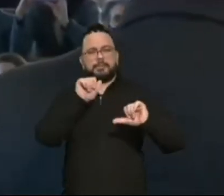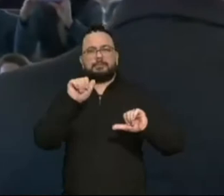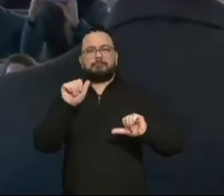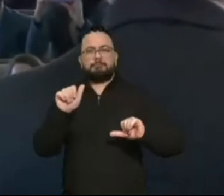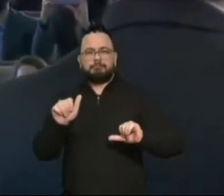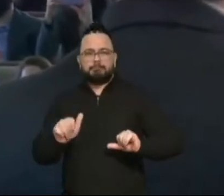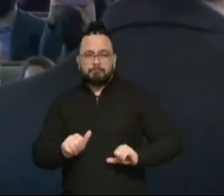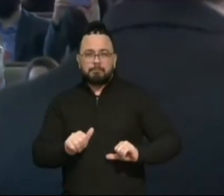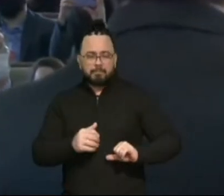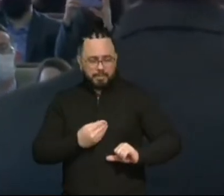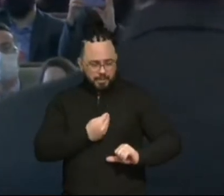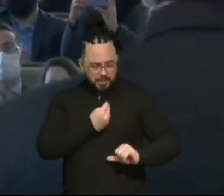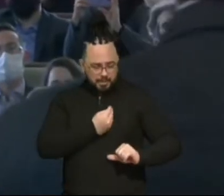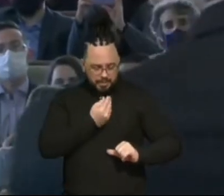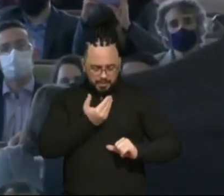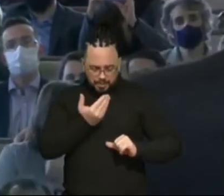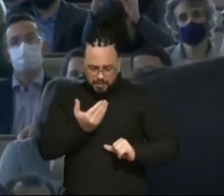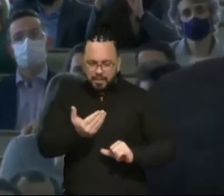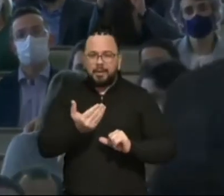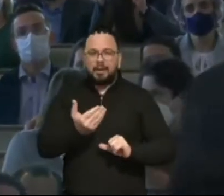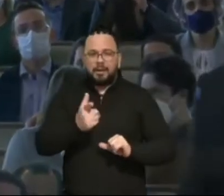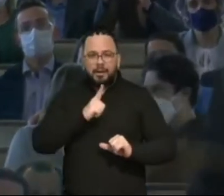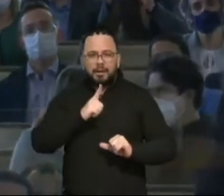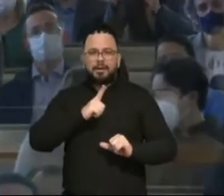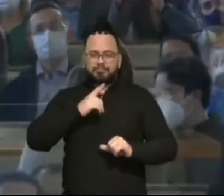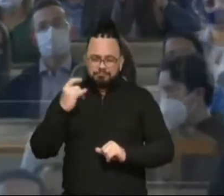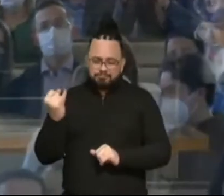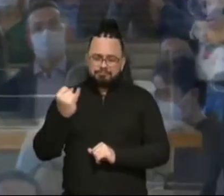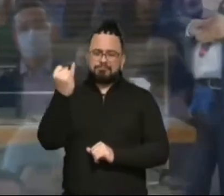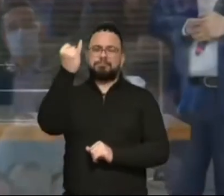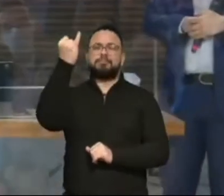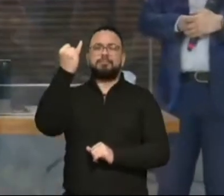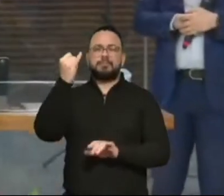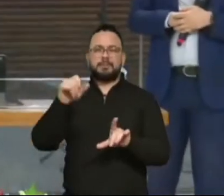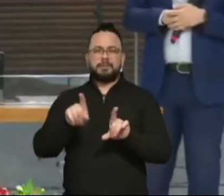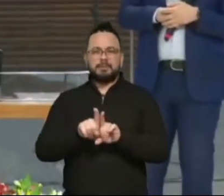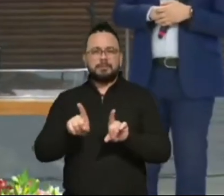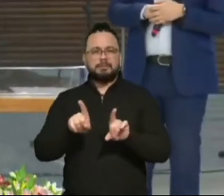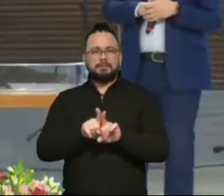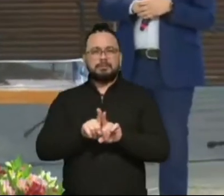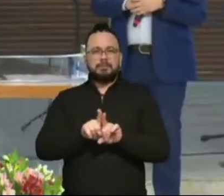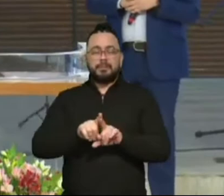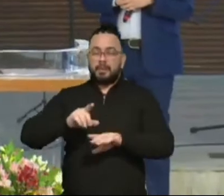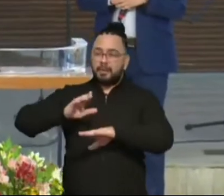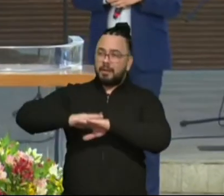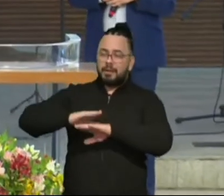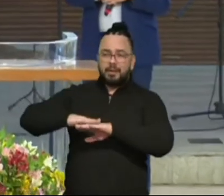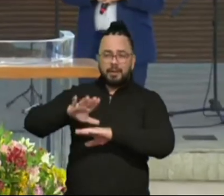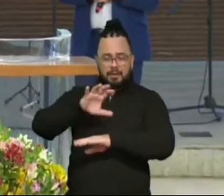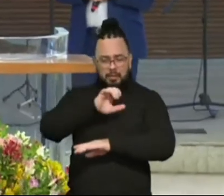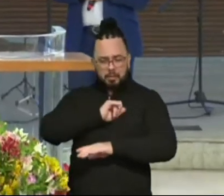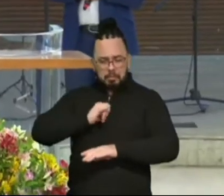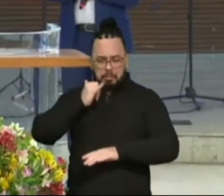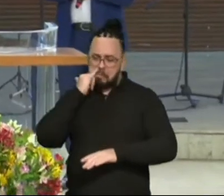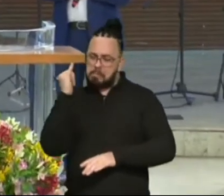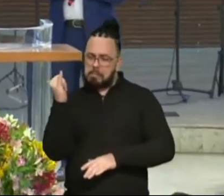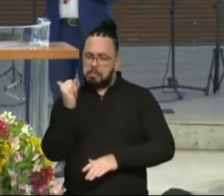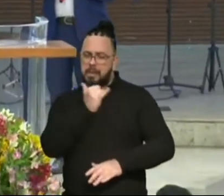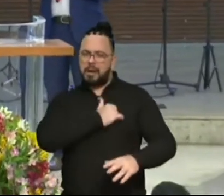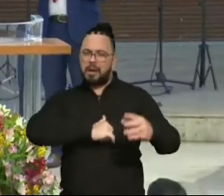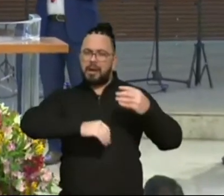Que dá sentido à vida, que redime o pecador.